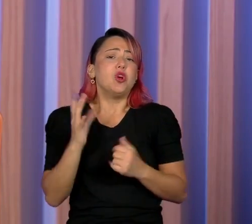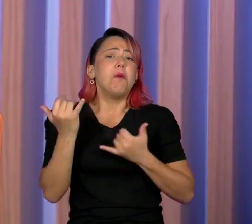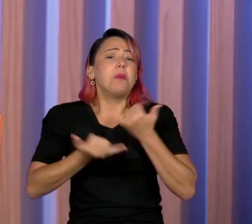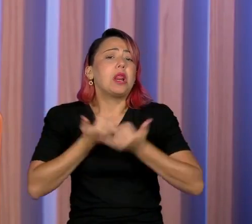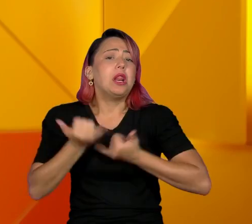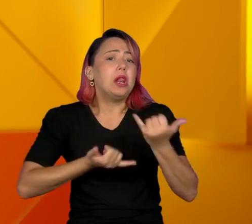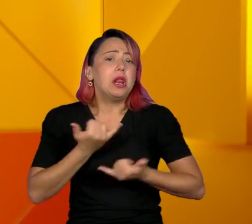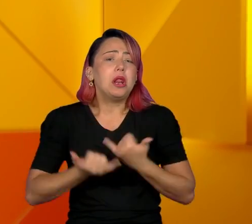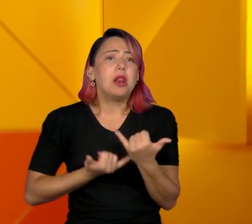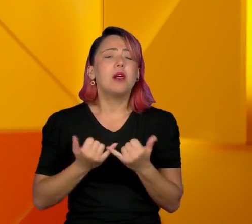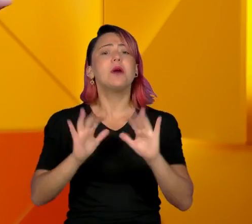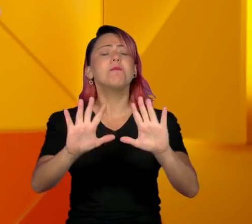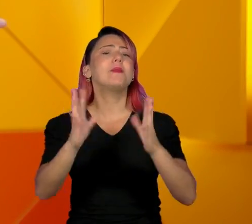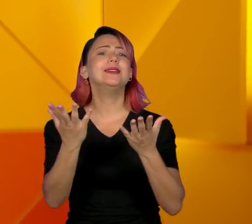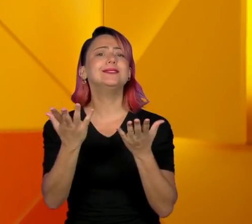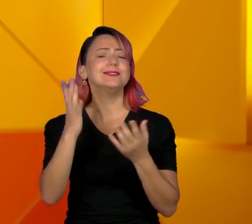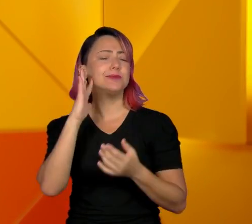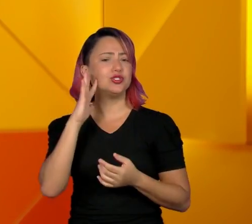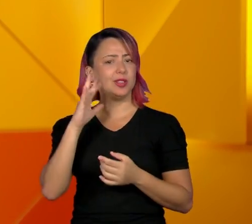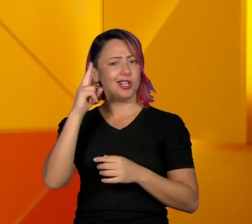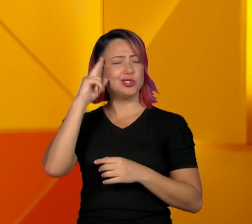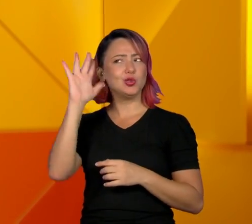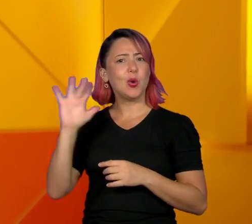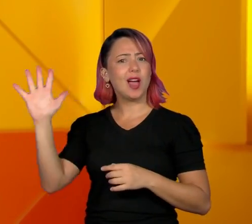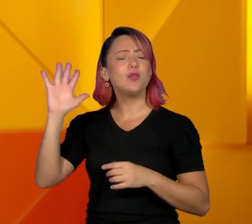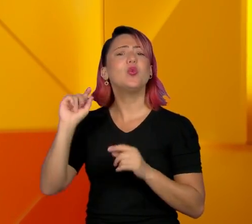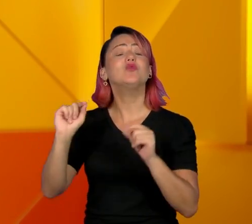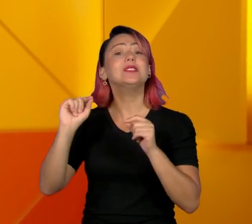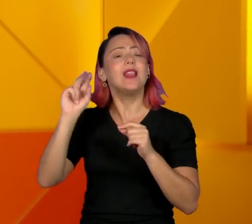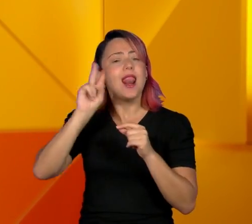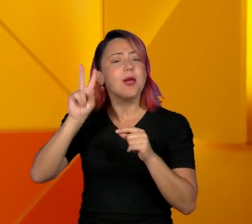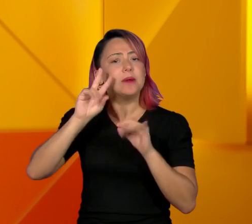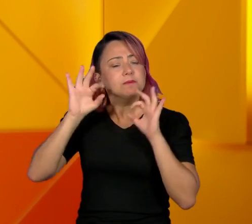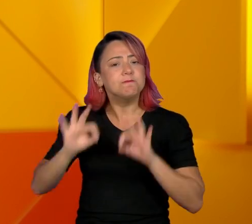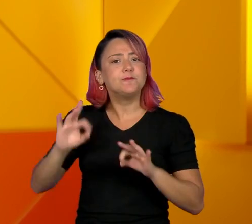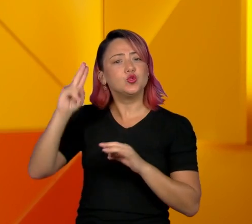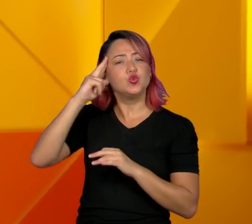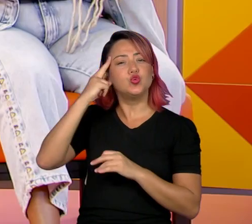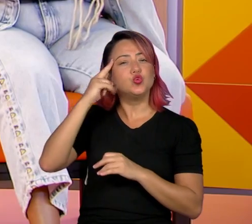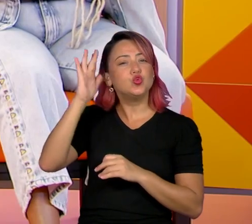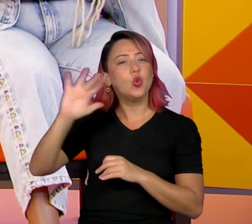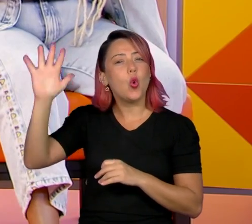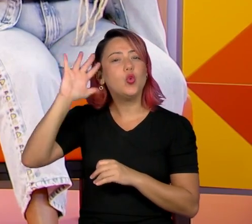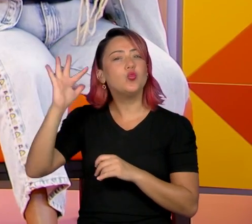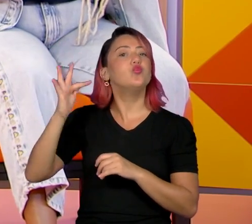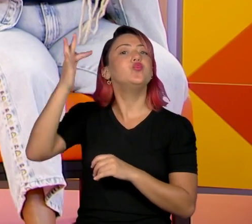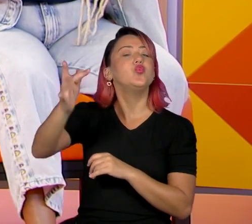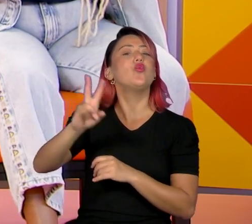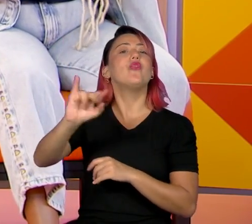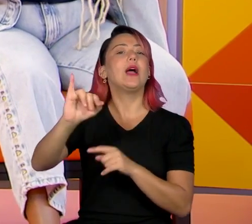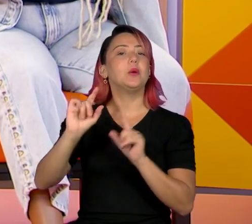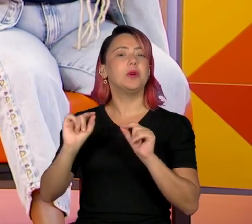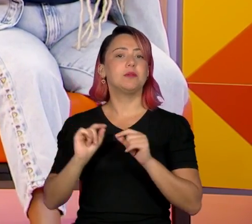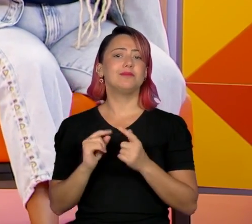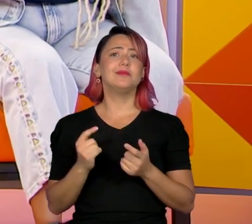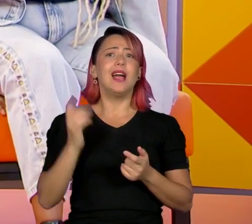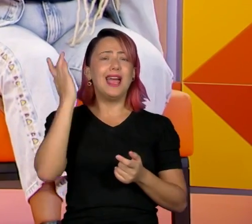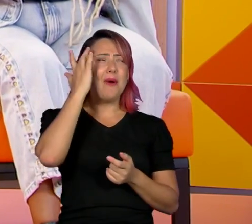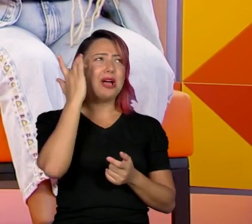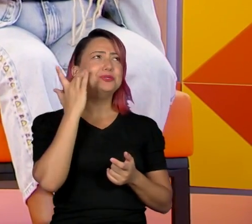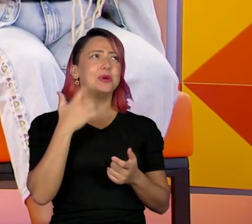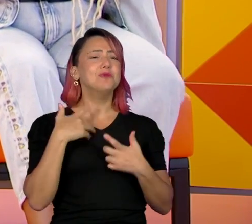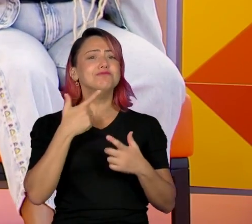qual é essa relação com esses sonhos de infância? O que você lembra, assim, que você sonhava pra você? Acho que eu já quis ser